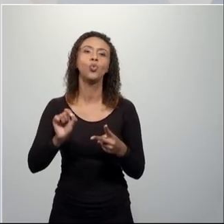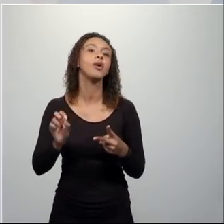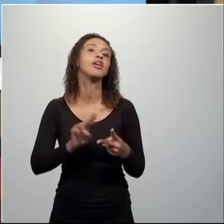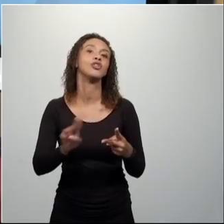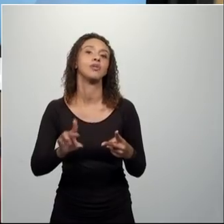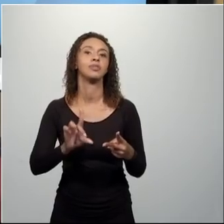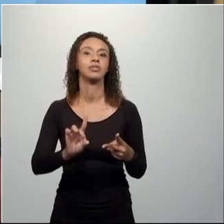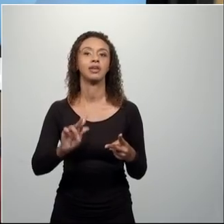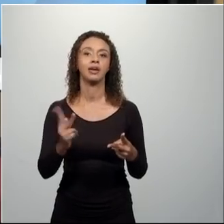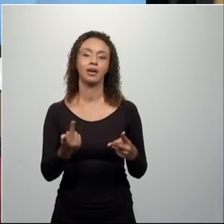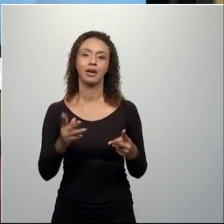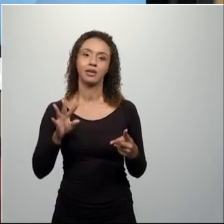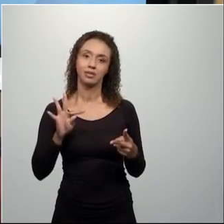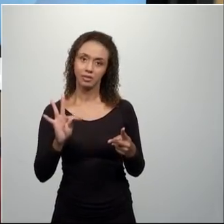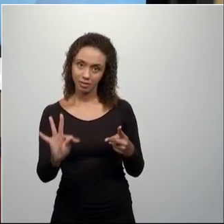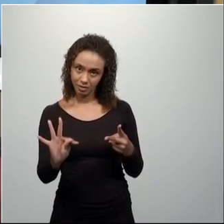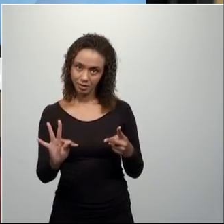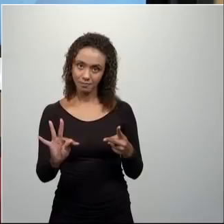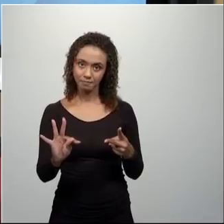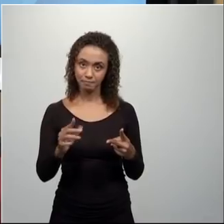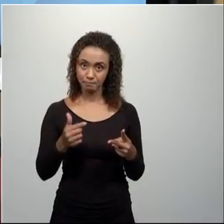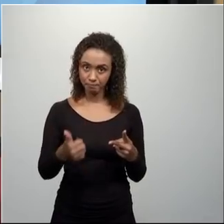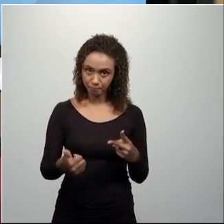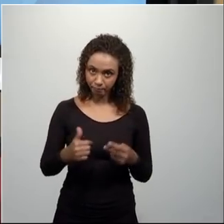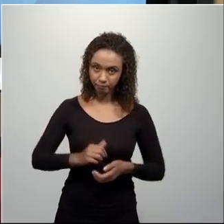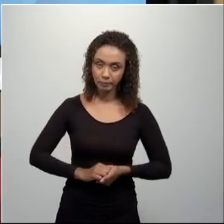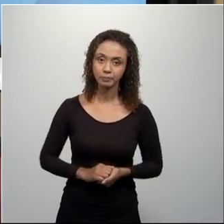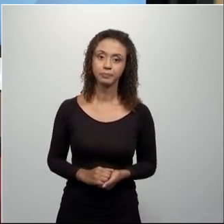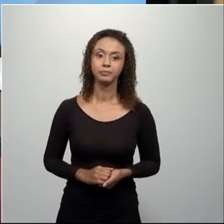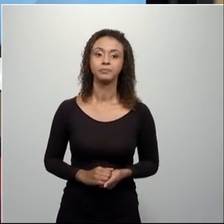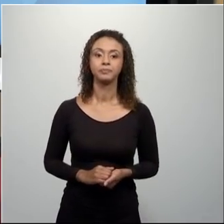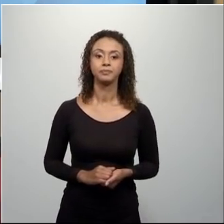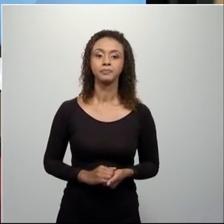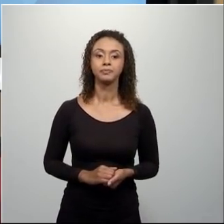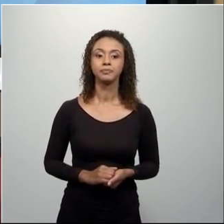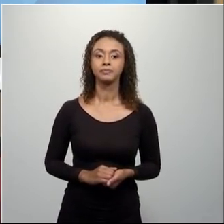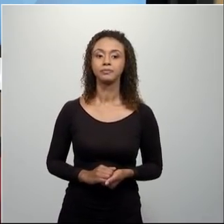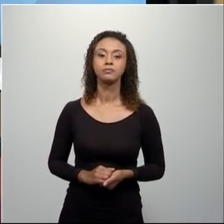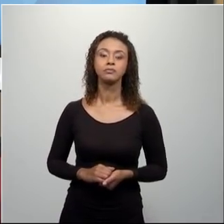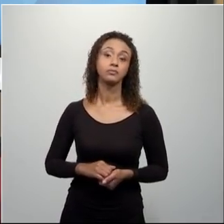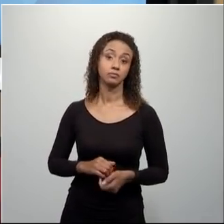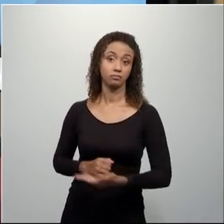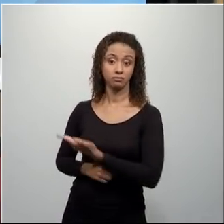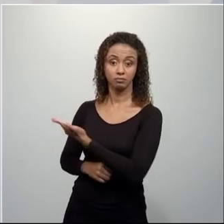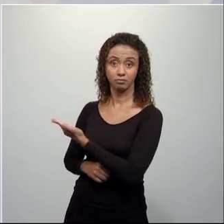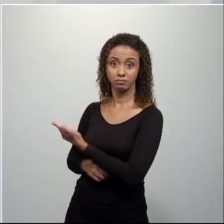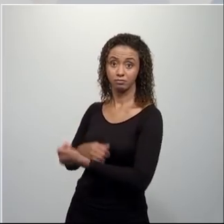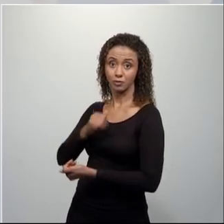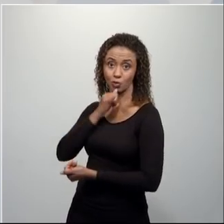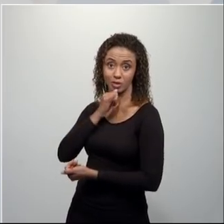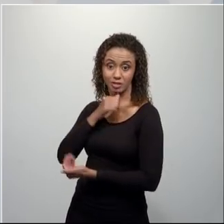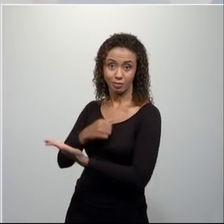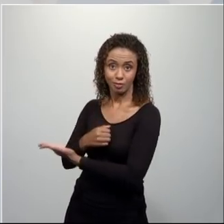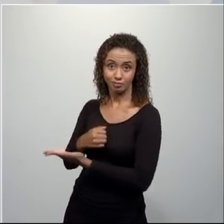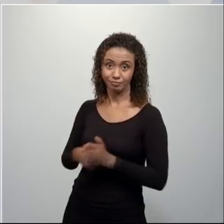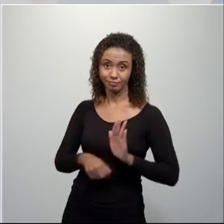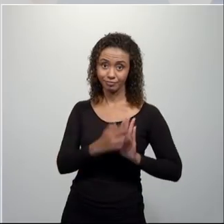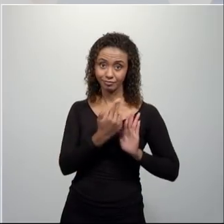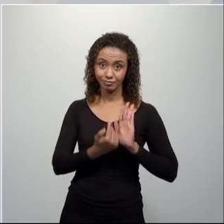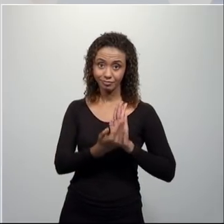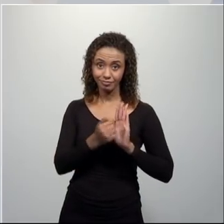ou tabela de hash distribuída então aqui tem um exemplo de uma rede é totalmente